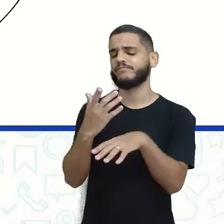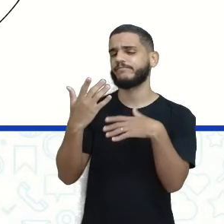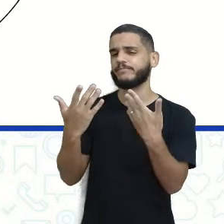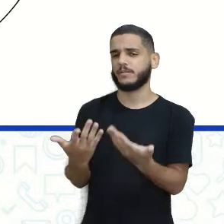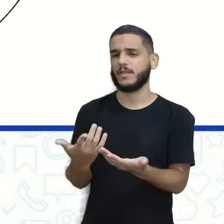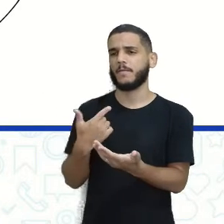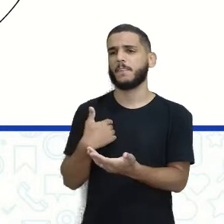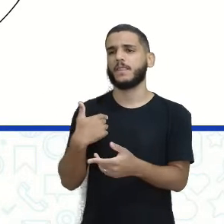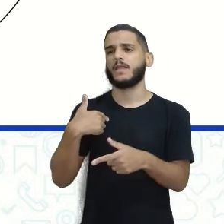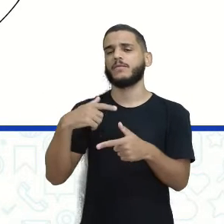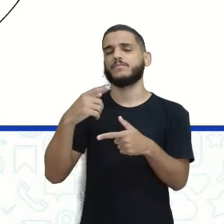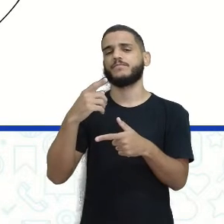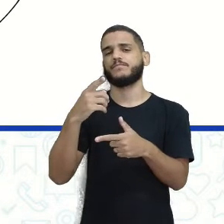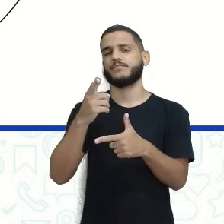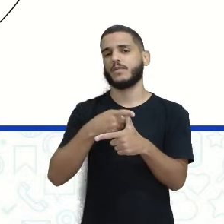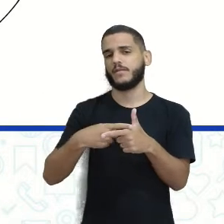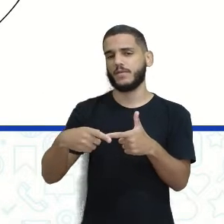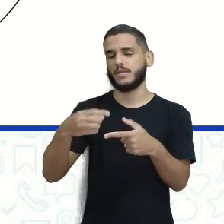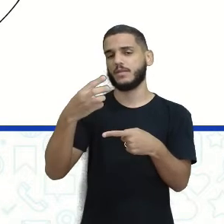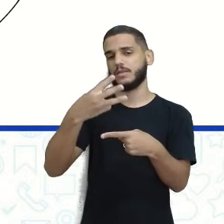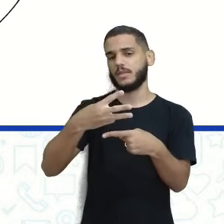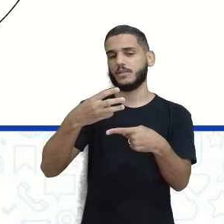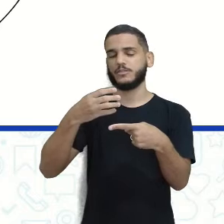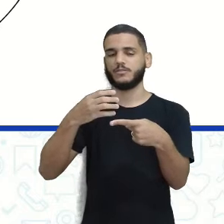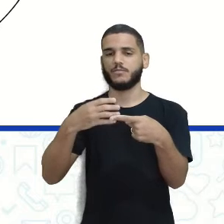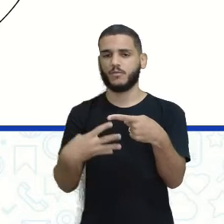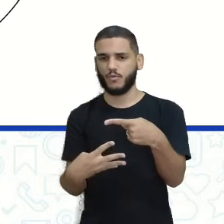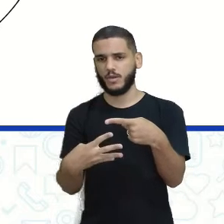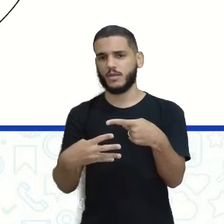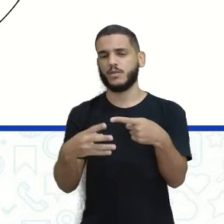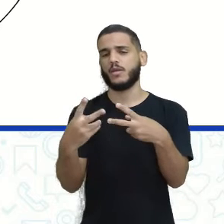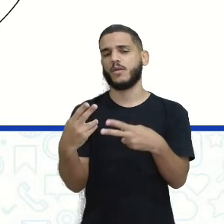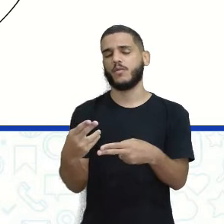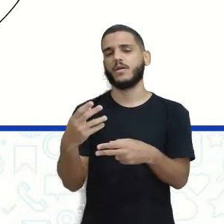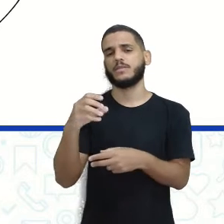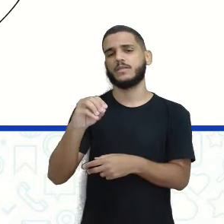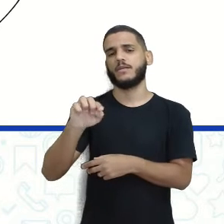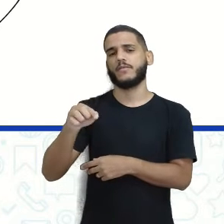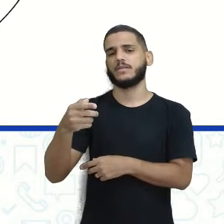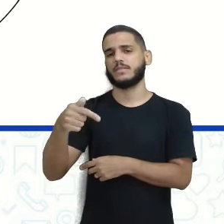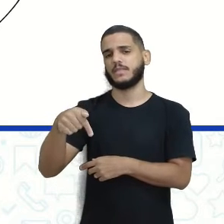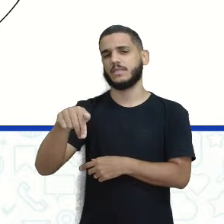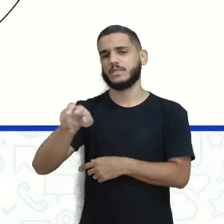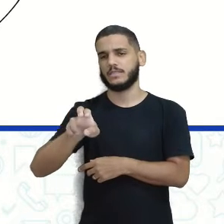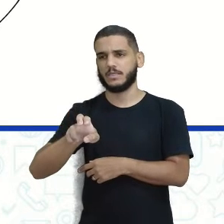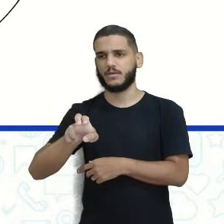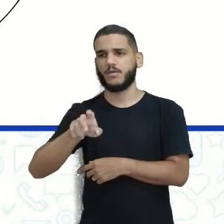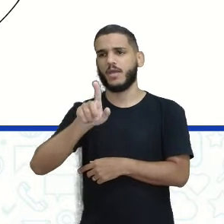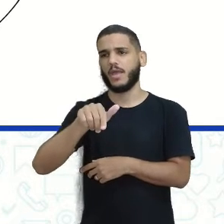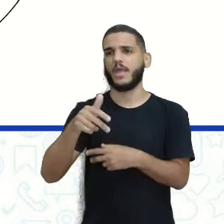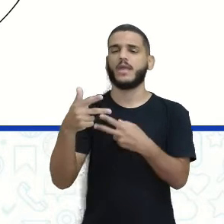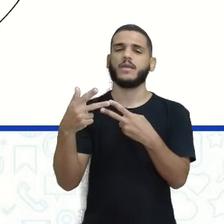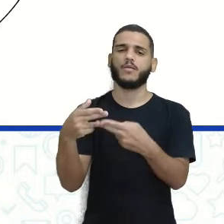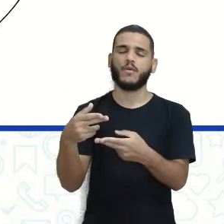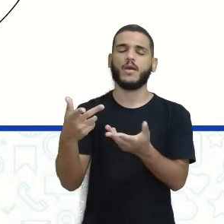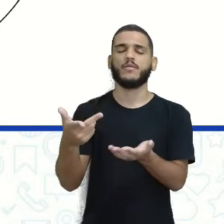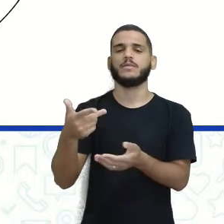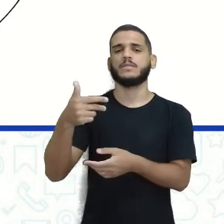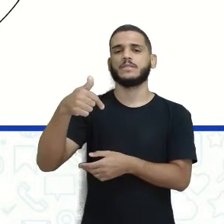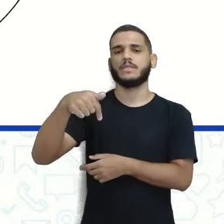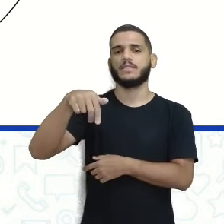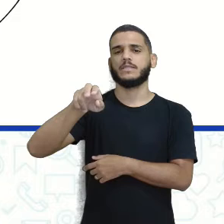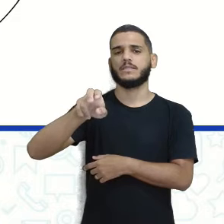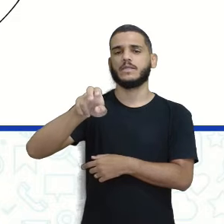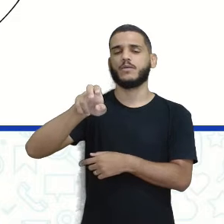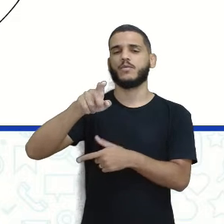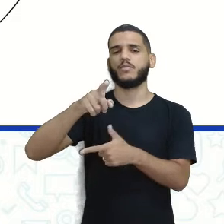Eu divido 3 por 4, vai dar 0,75. Só que 0,75 é o mesmo que 75 sobre